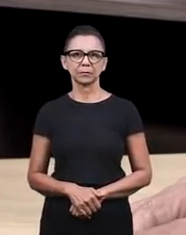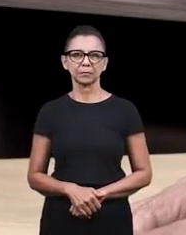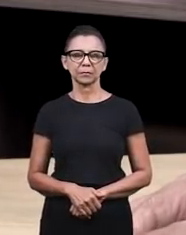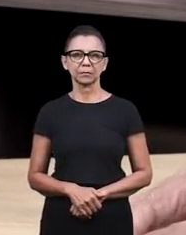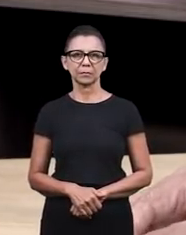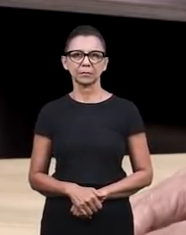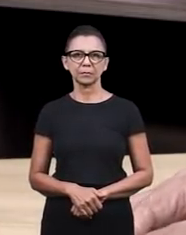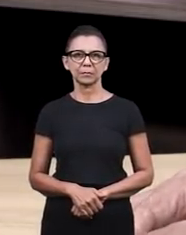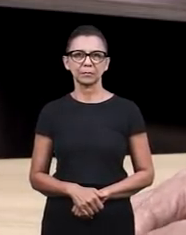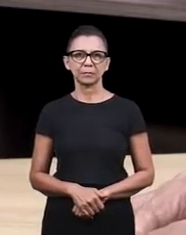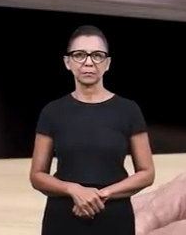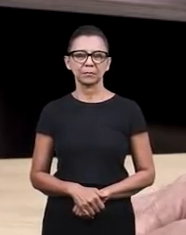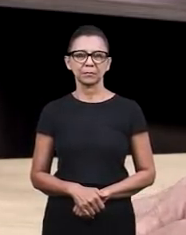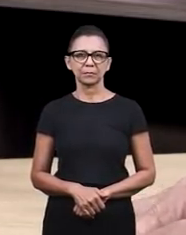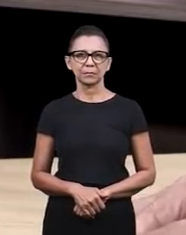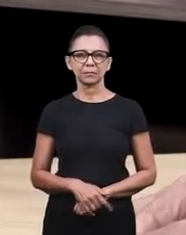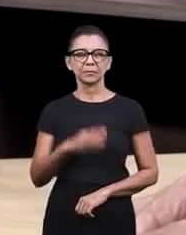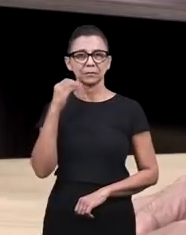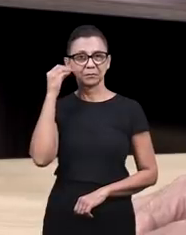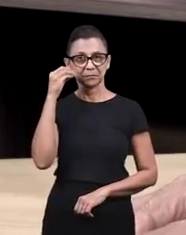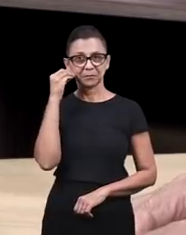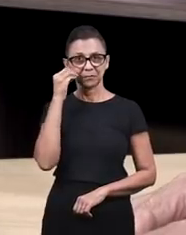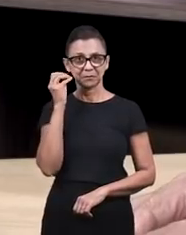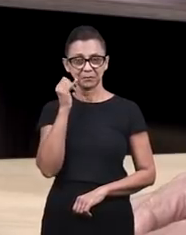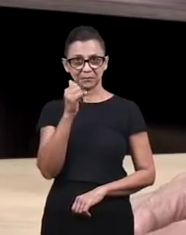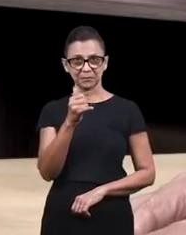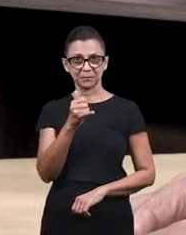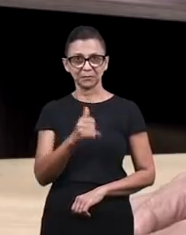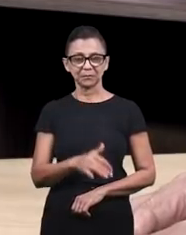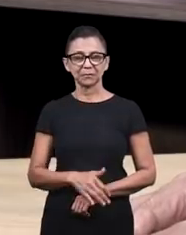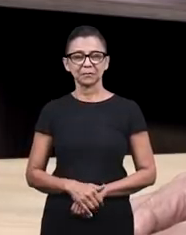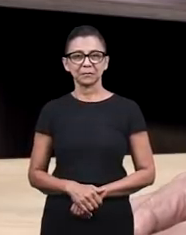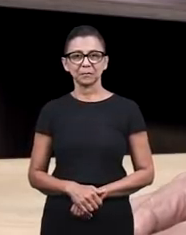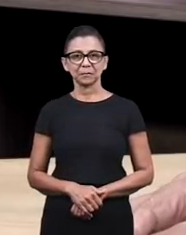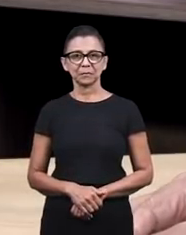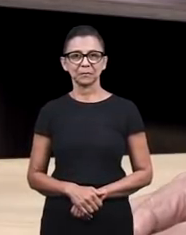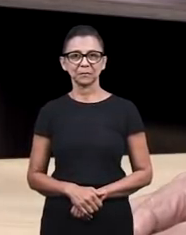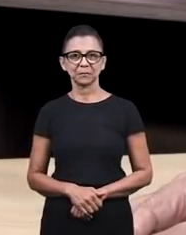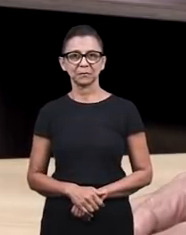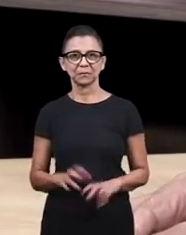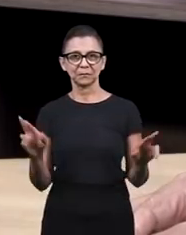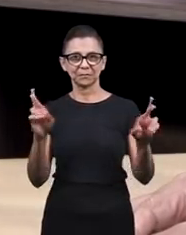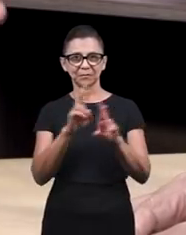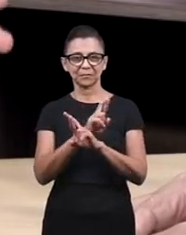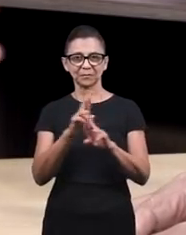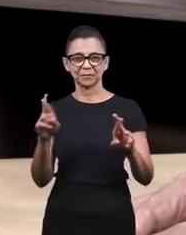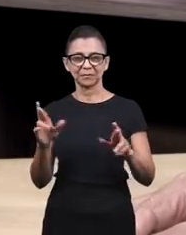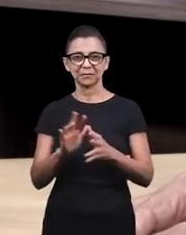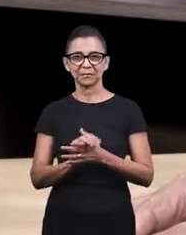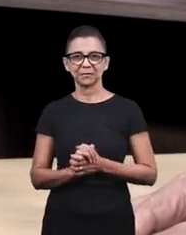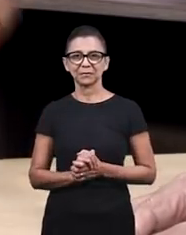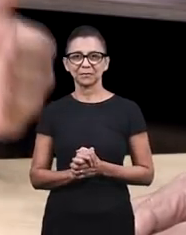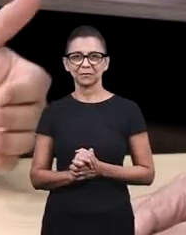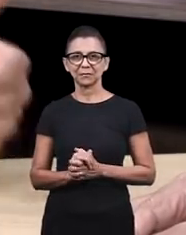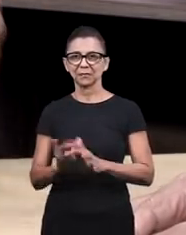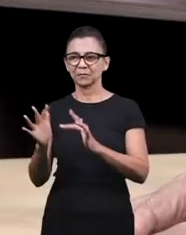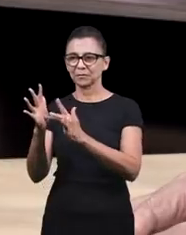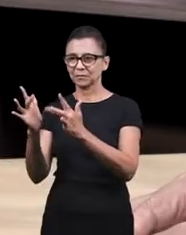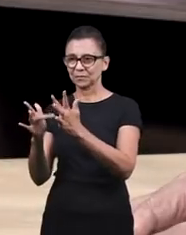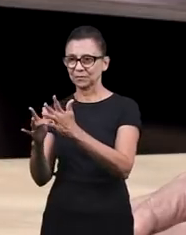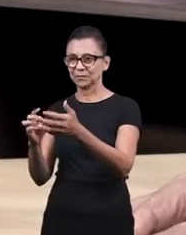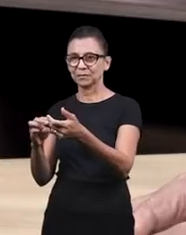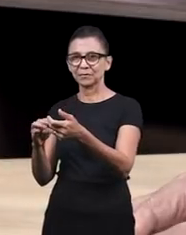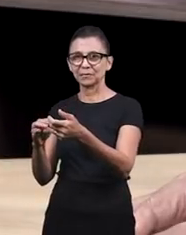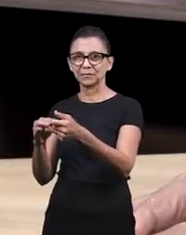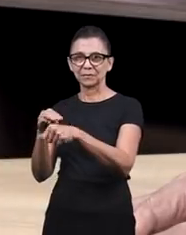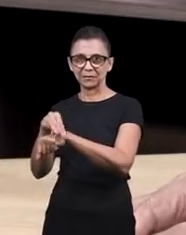há uma experiência que eu posso dizer de ligação entre a operação do Senhor Jesus, a realização do seu